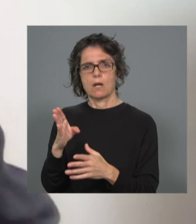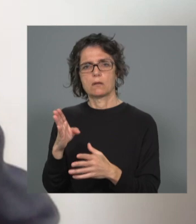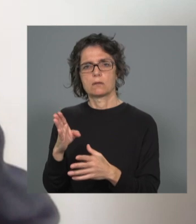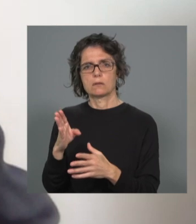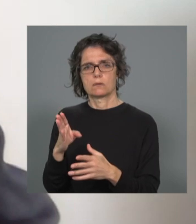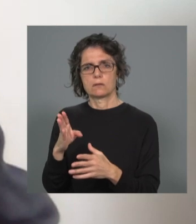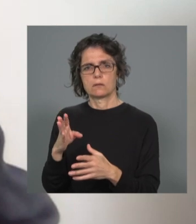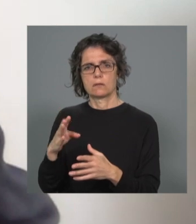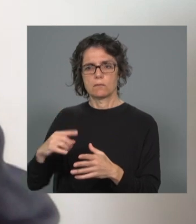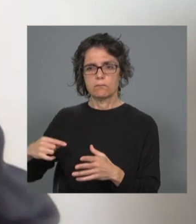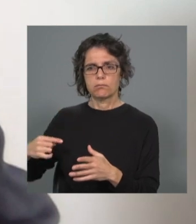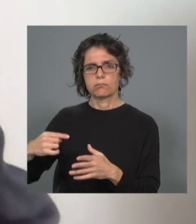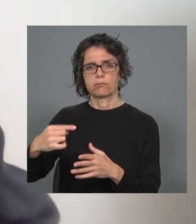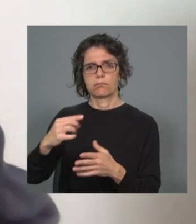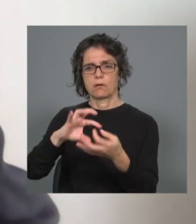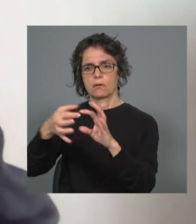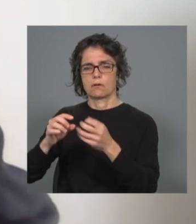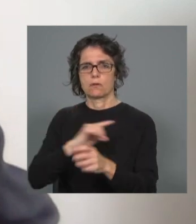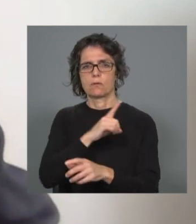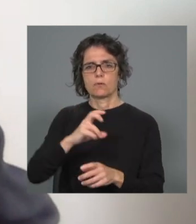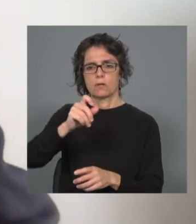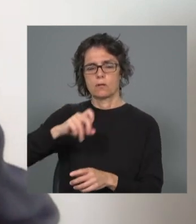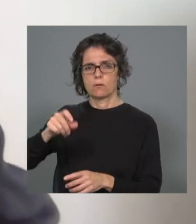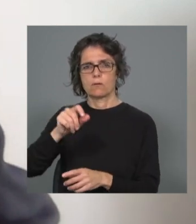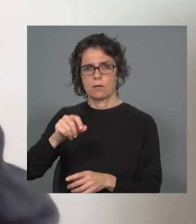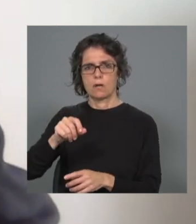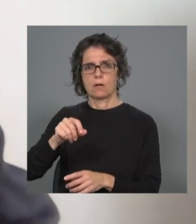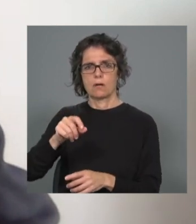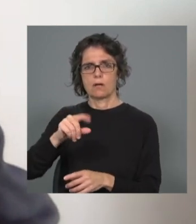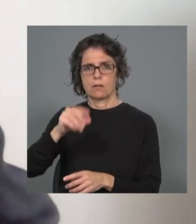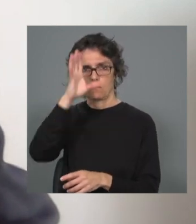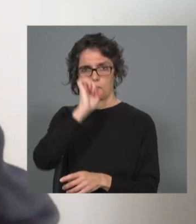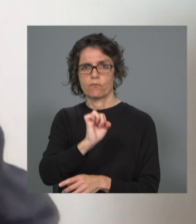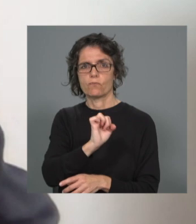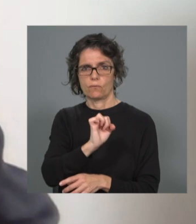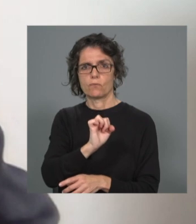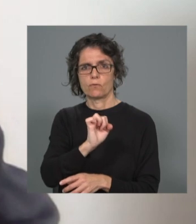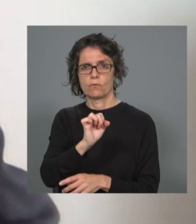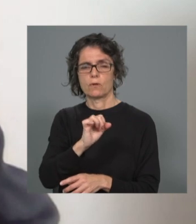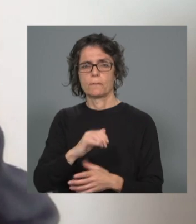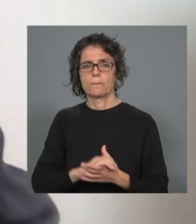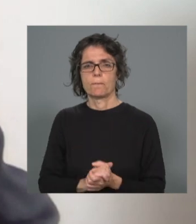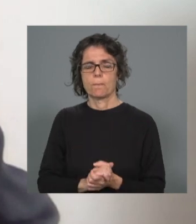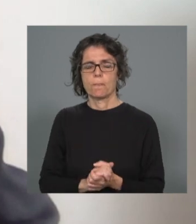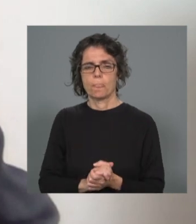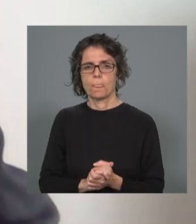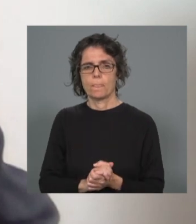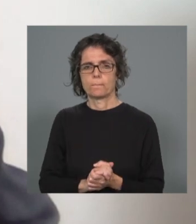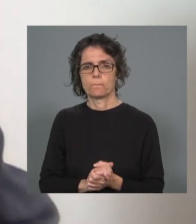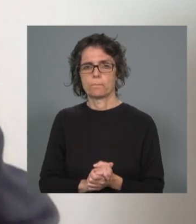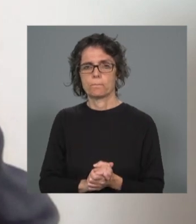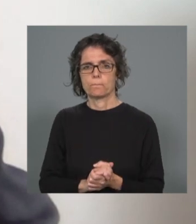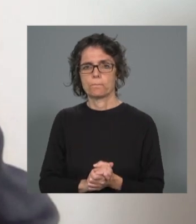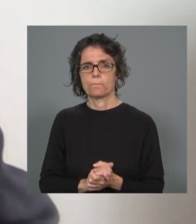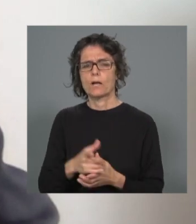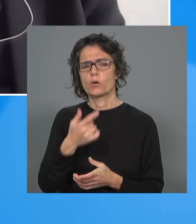que seja articulada com todos os poderes locais e do governo e a nível das cúpulas nacionais. Esta articulação com